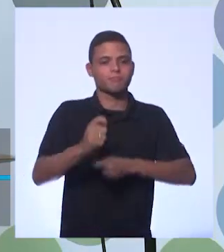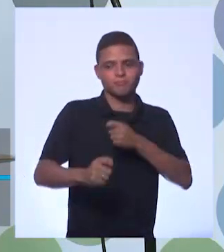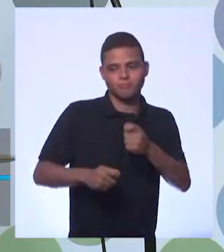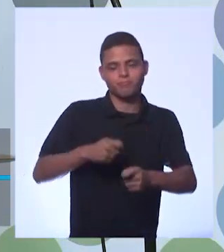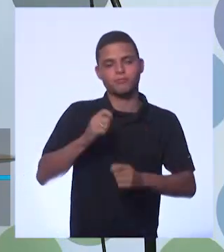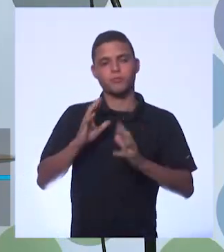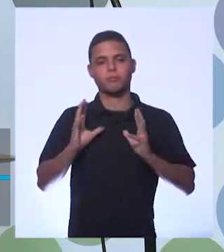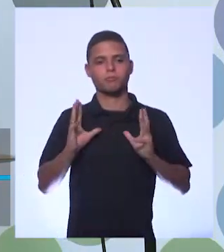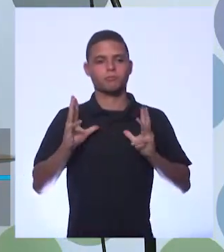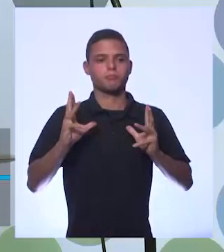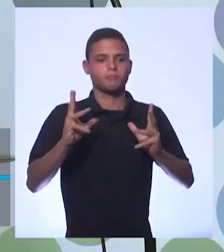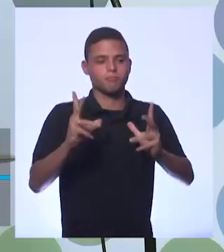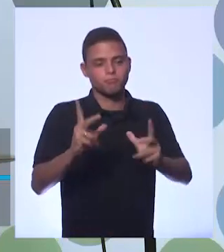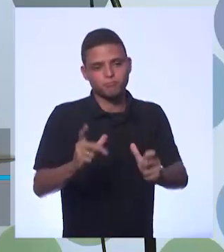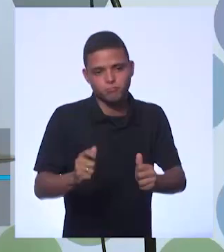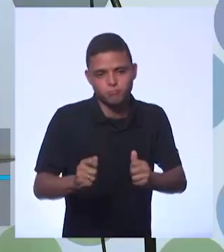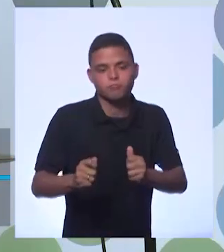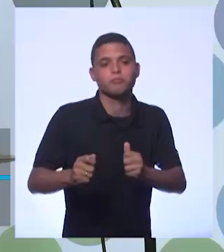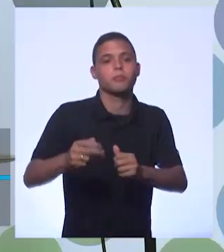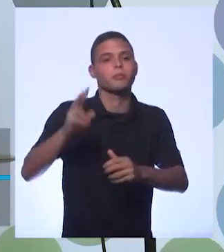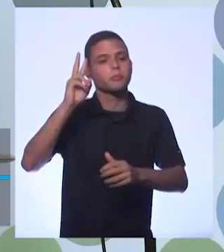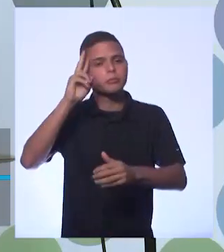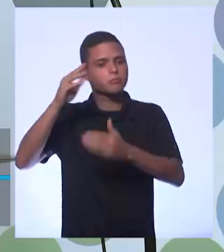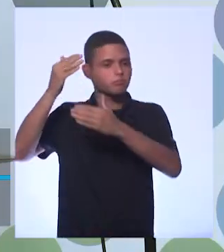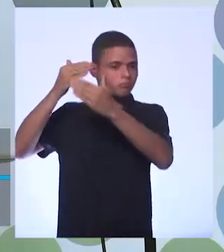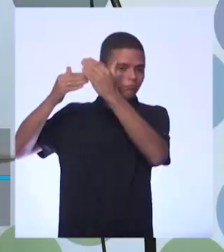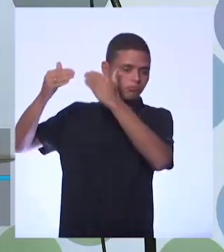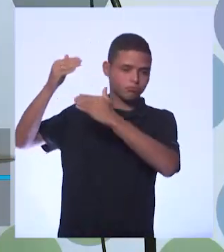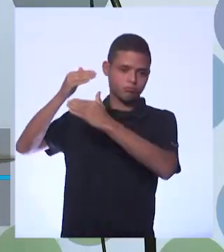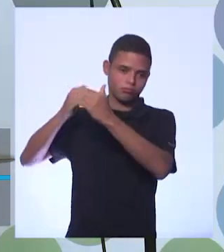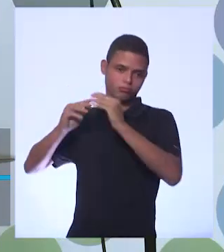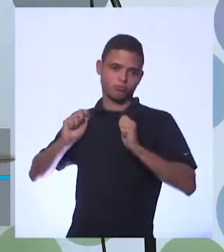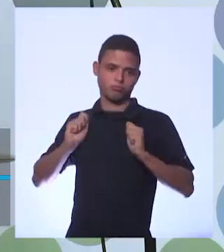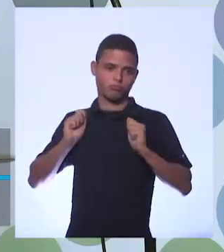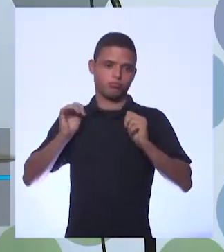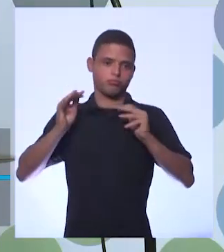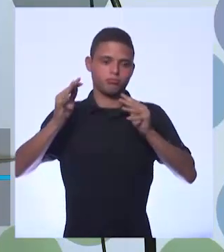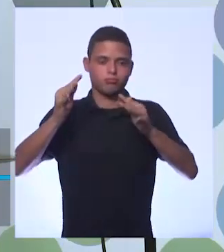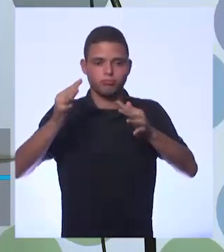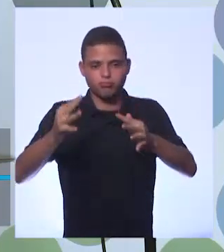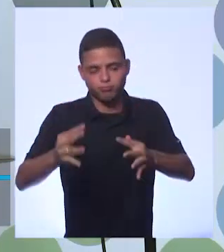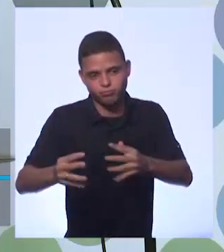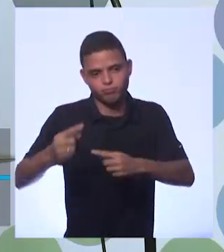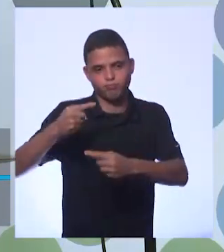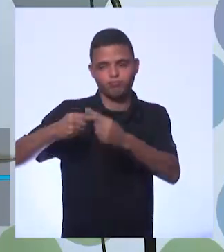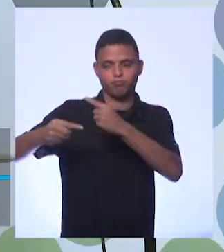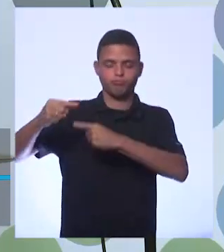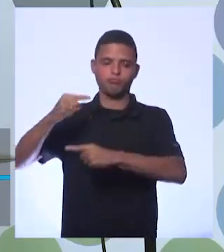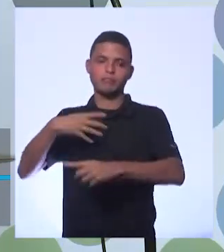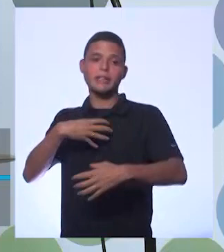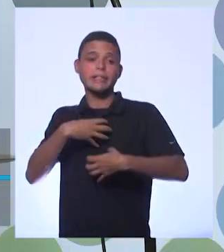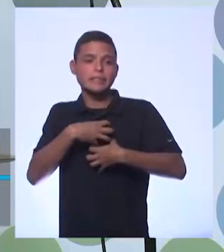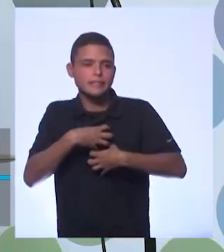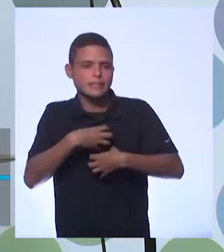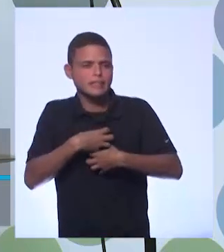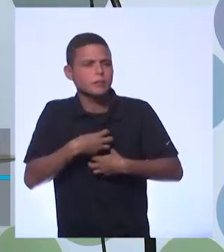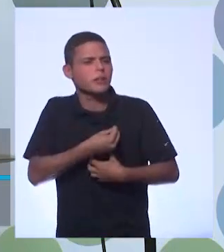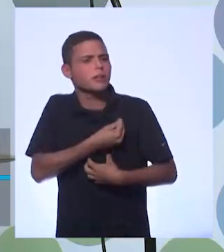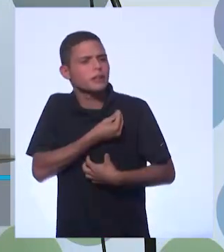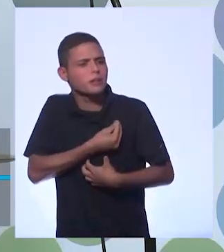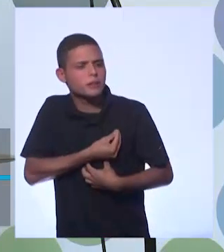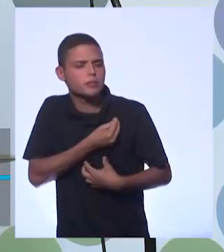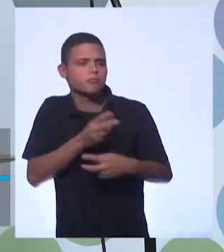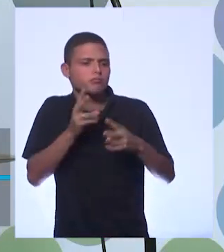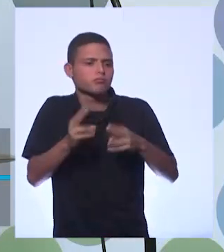ancestral, uma ancestralidade que dá sentido à vida, né? E o sentido é aquilo lá, é tocar o tambor, não tem nenhum outro sentido